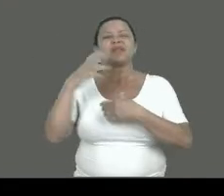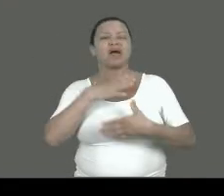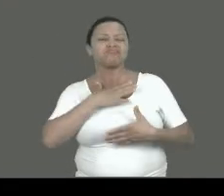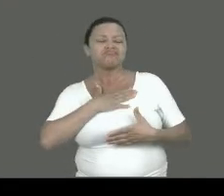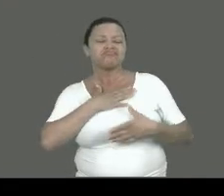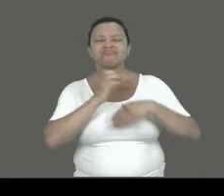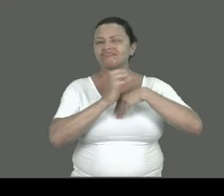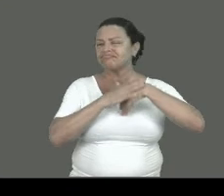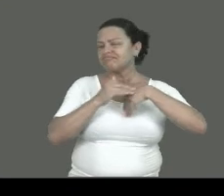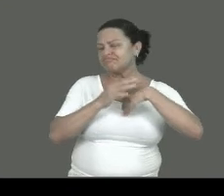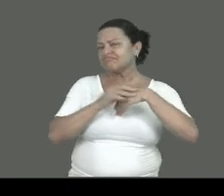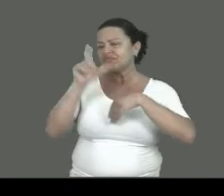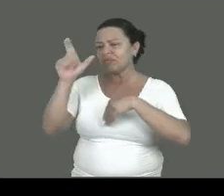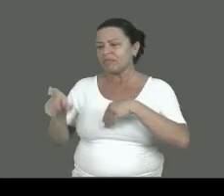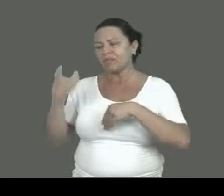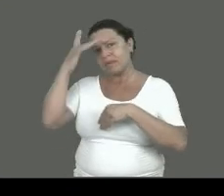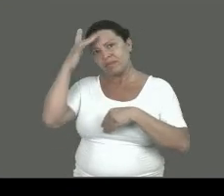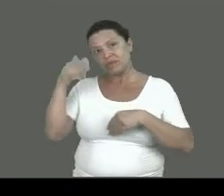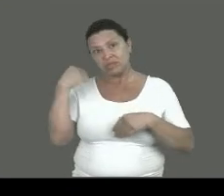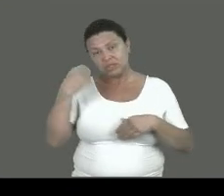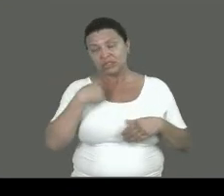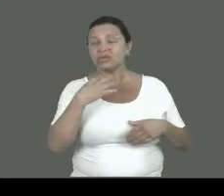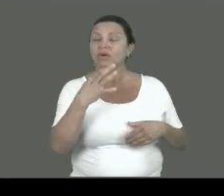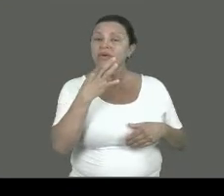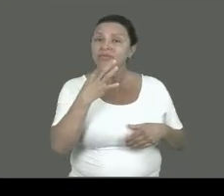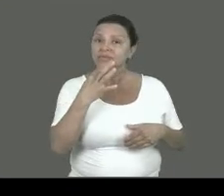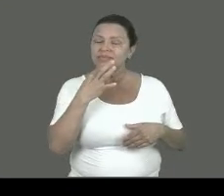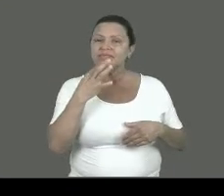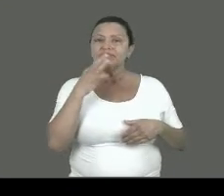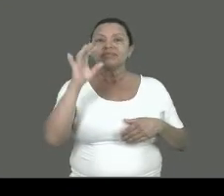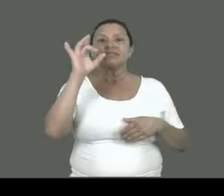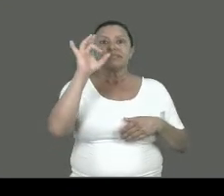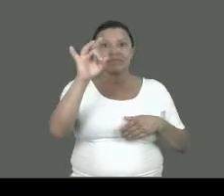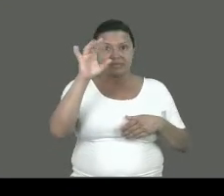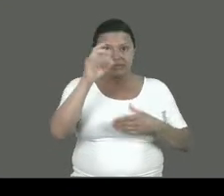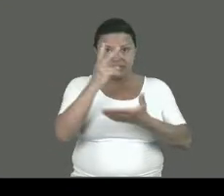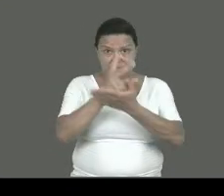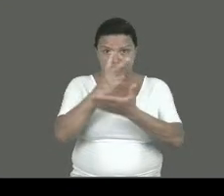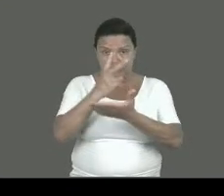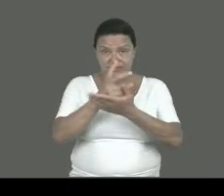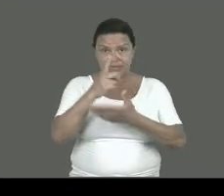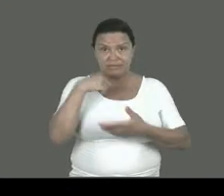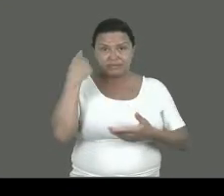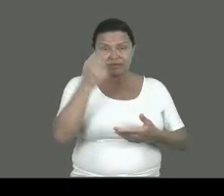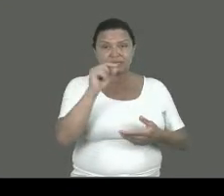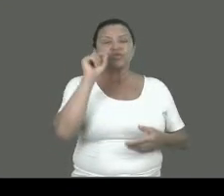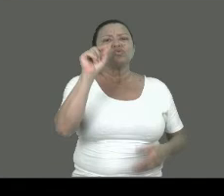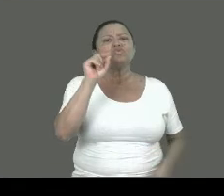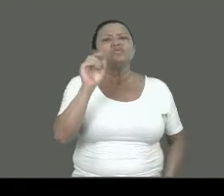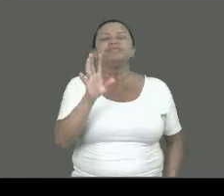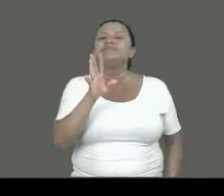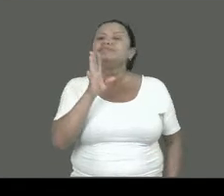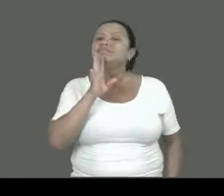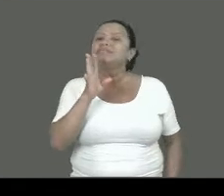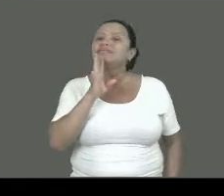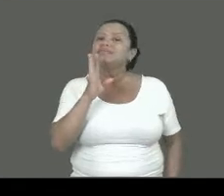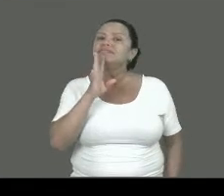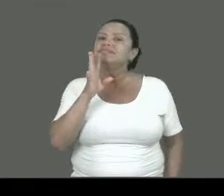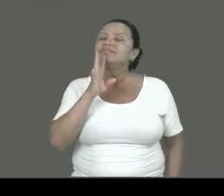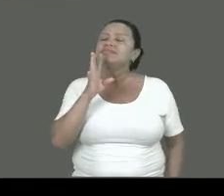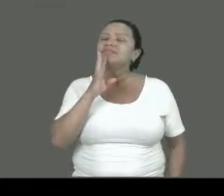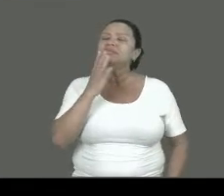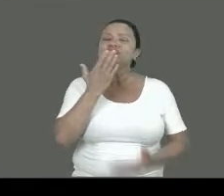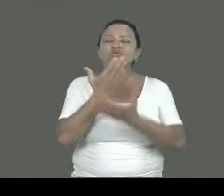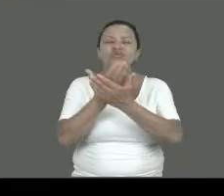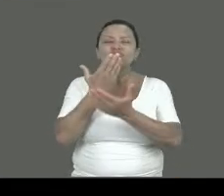que conhecemos, com um determinado amigo, para cada vez mais conhecermos e nos